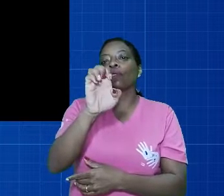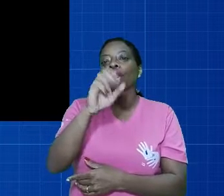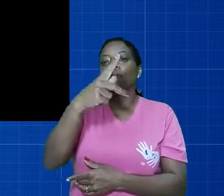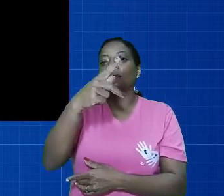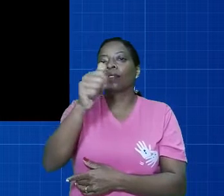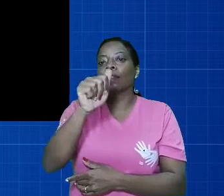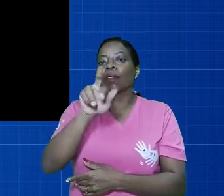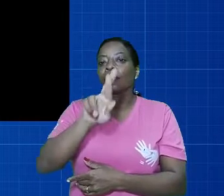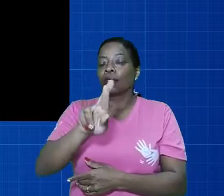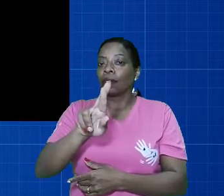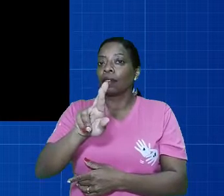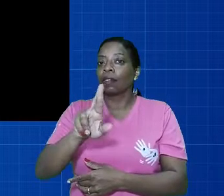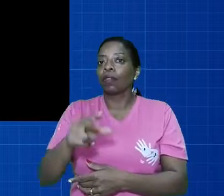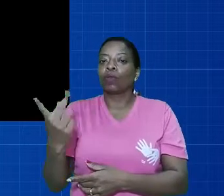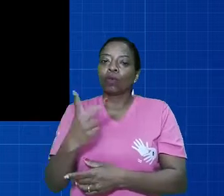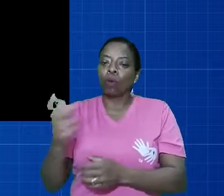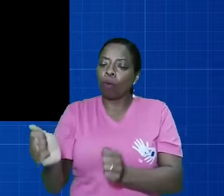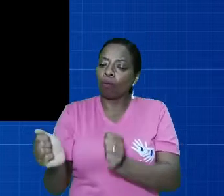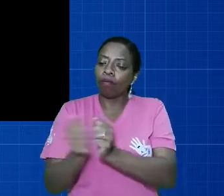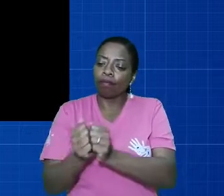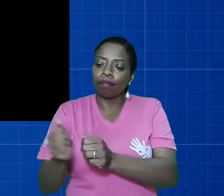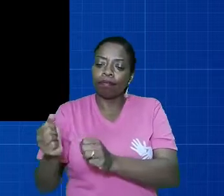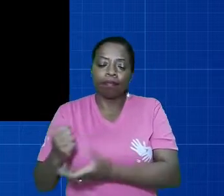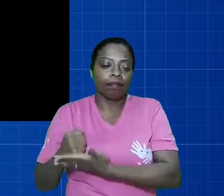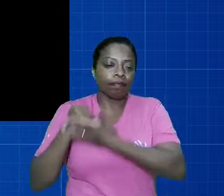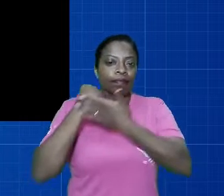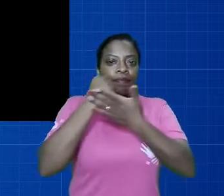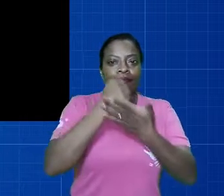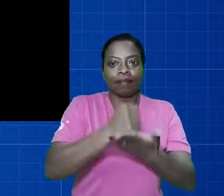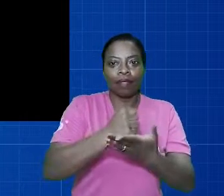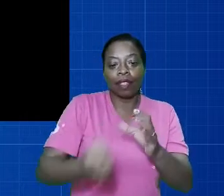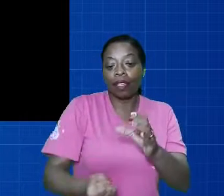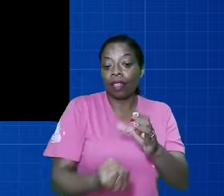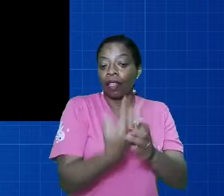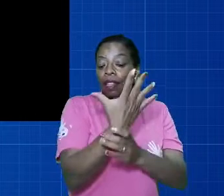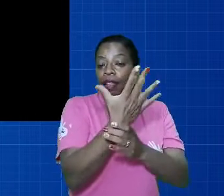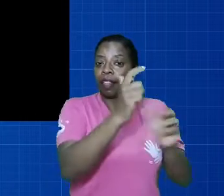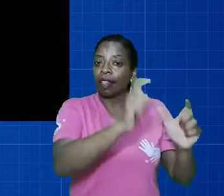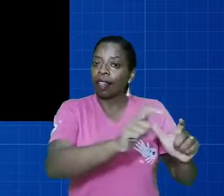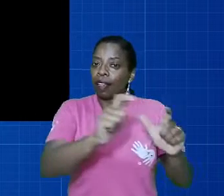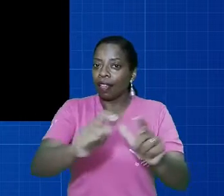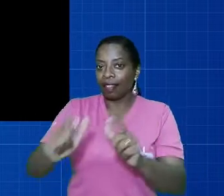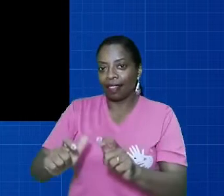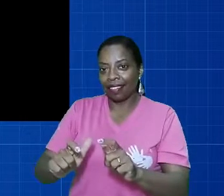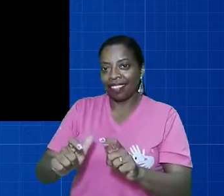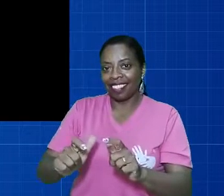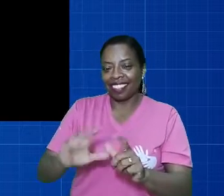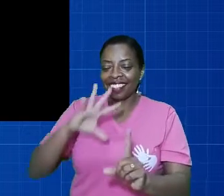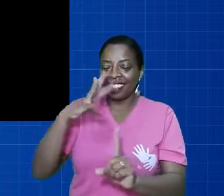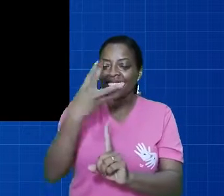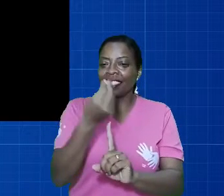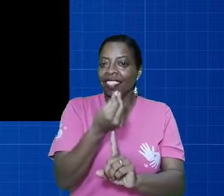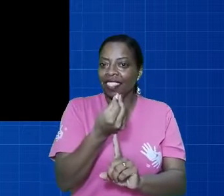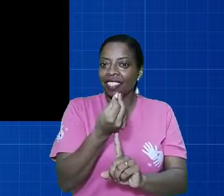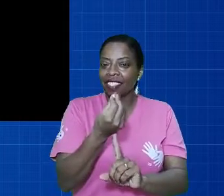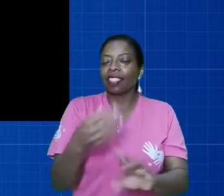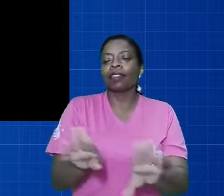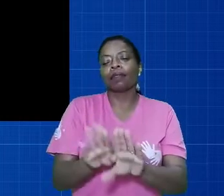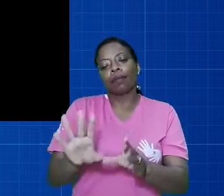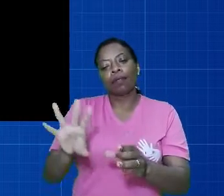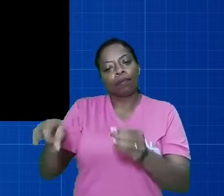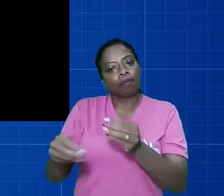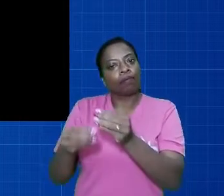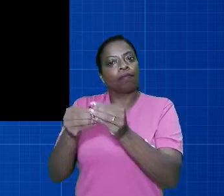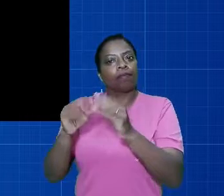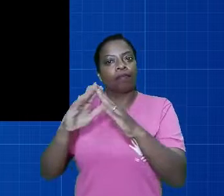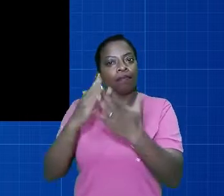criar espaços, escolinhas dentro das escolas, né, isso em várias regiões do Paraná. Né, foi um movimento